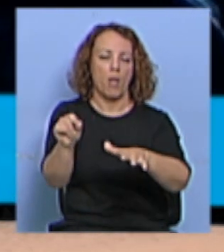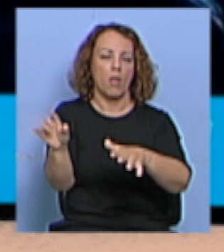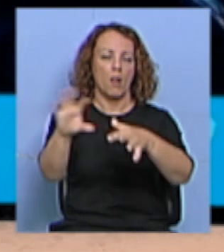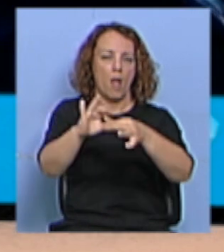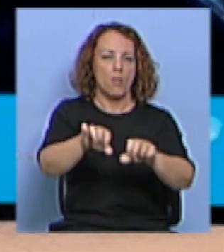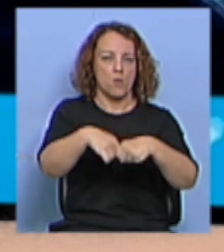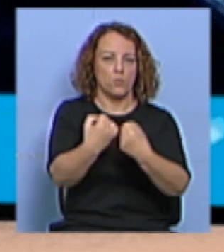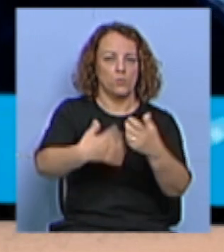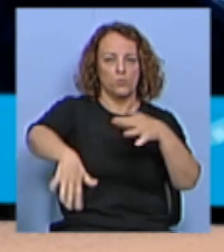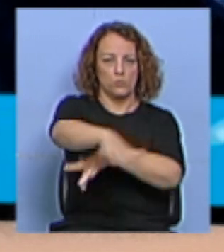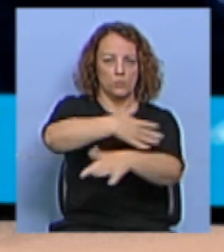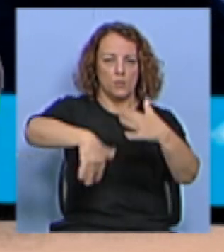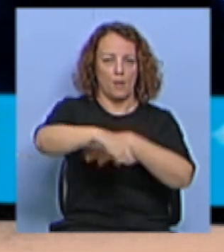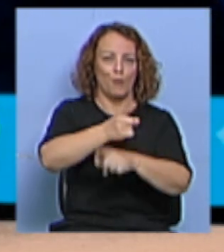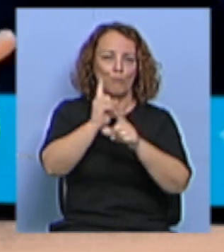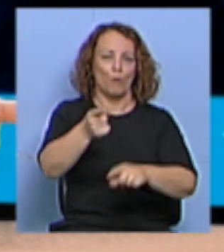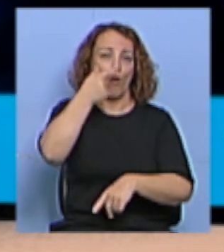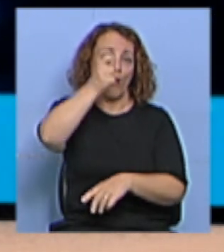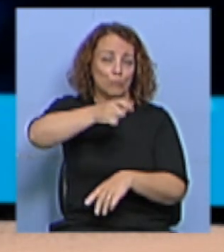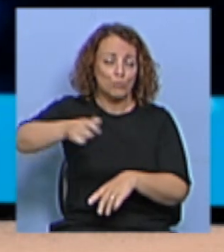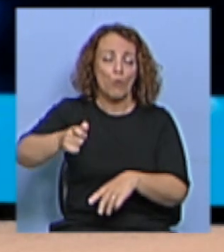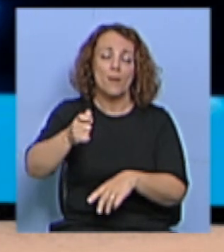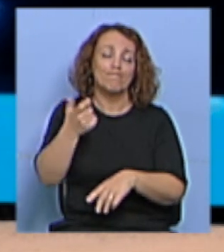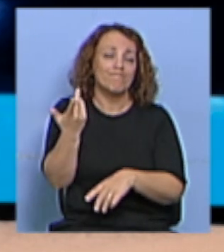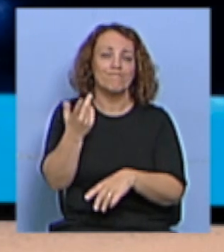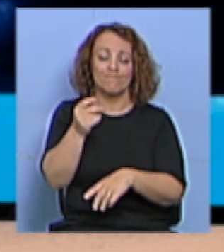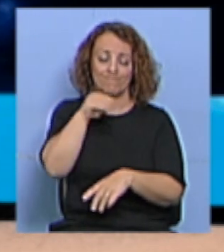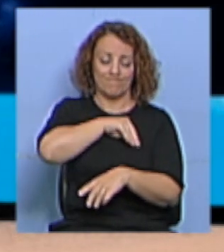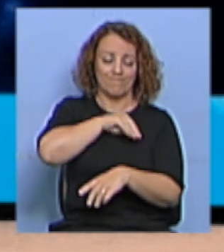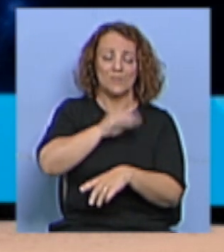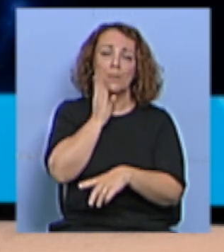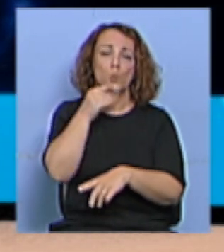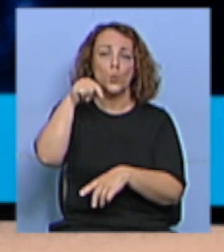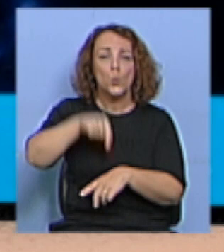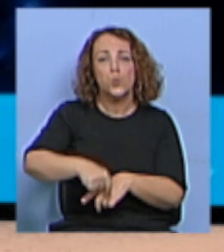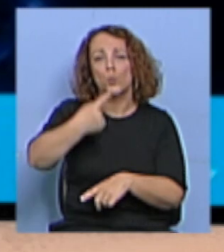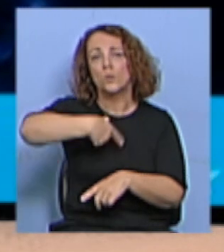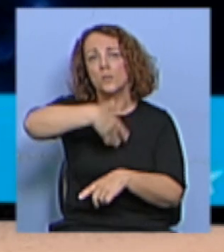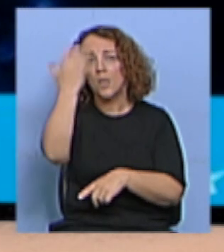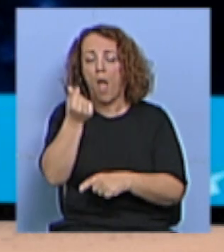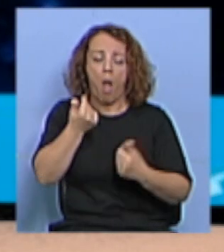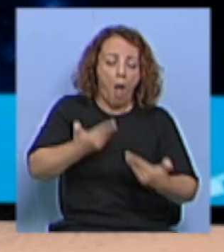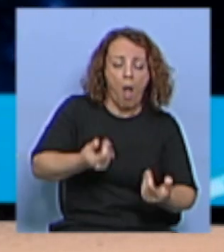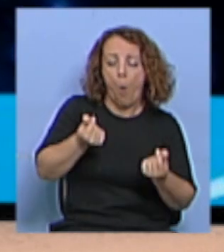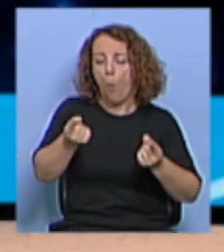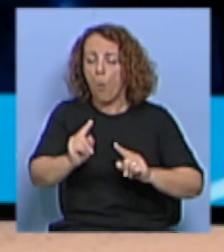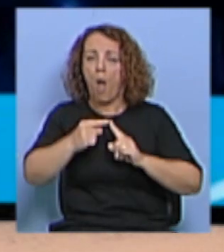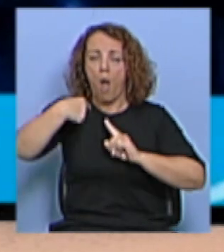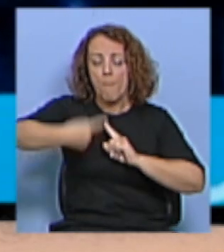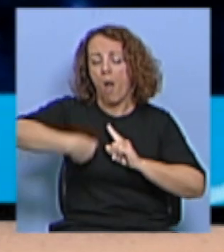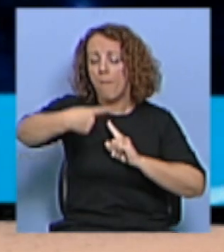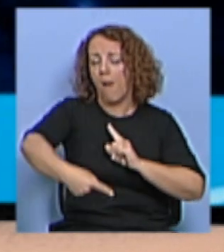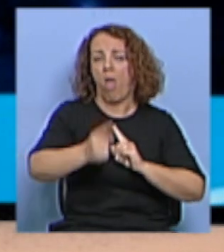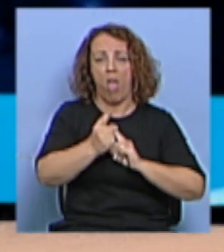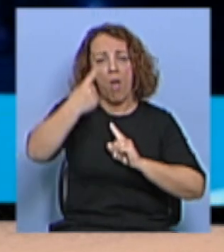muitas pessoas gerem cada dia em termos do seu rendimento e por isso até à data os números no